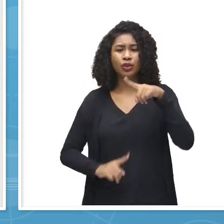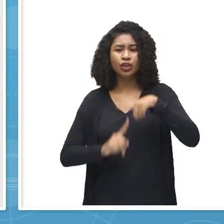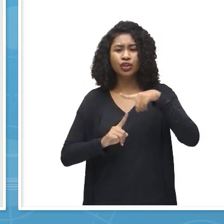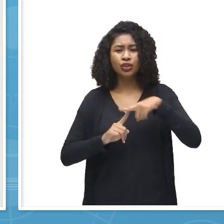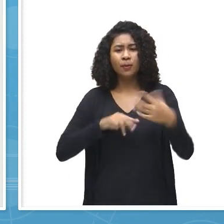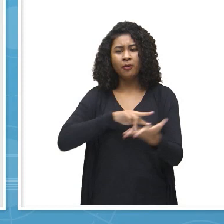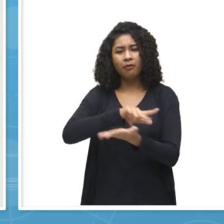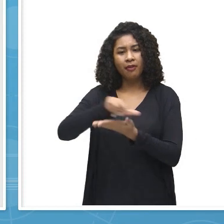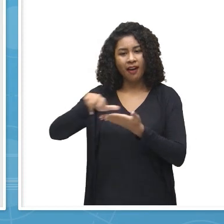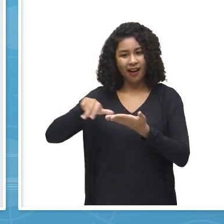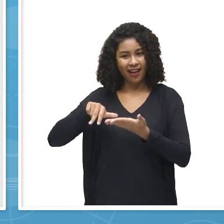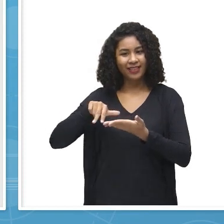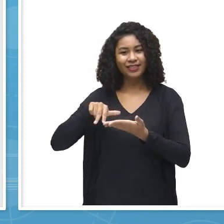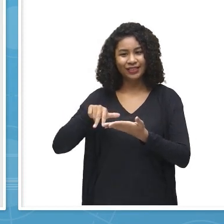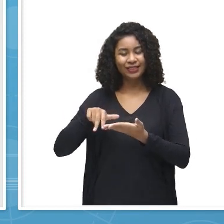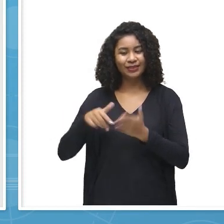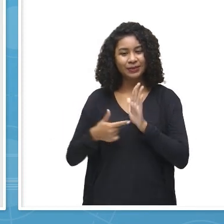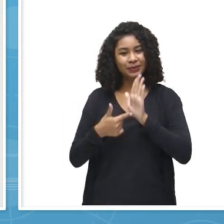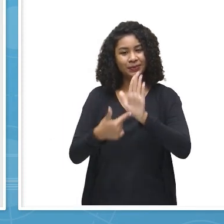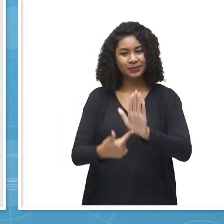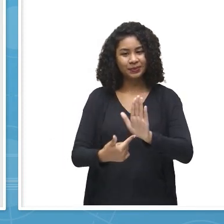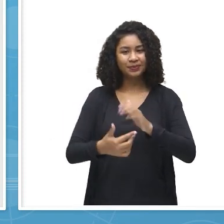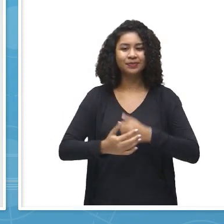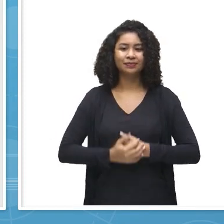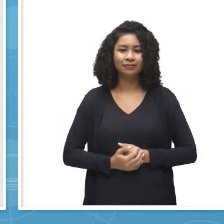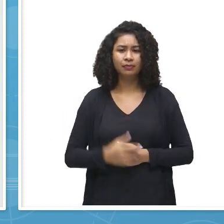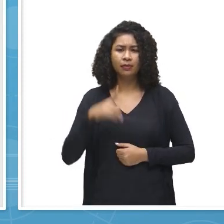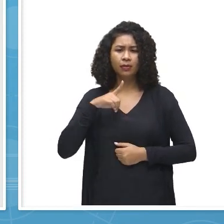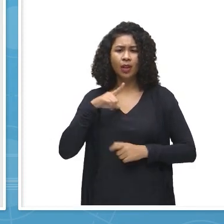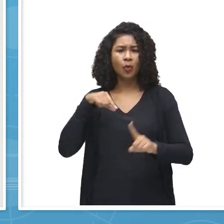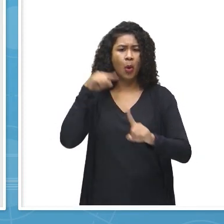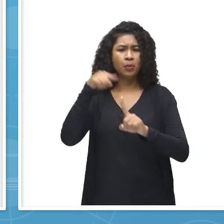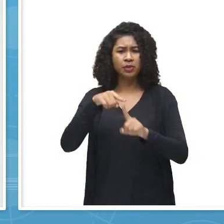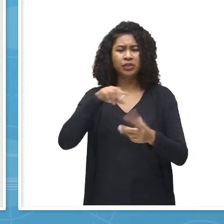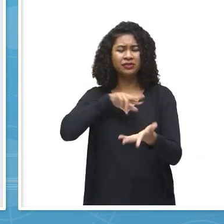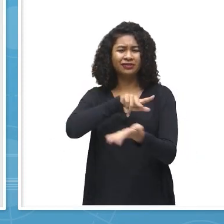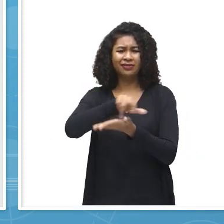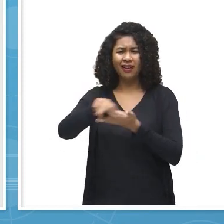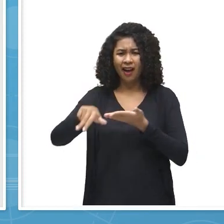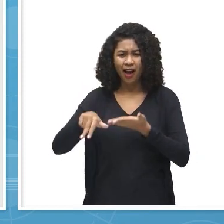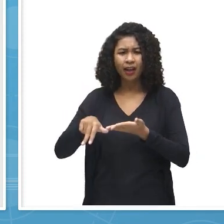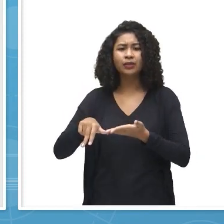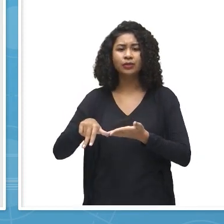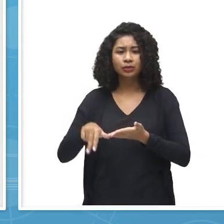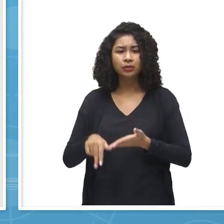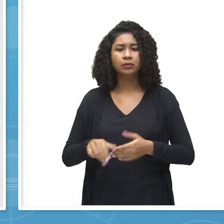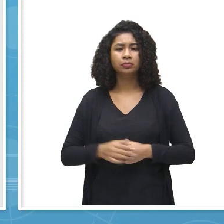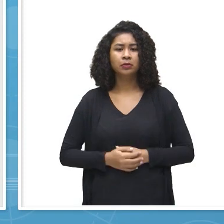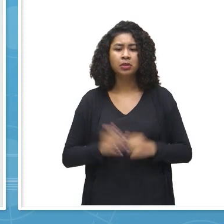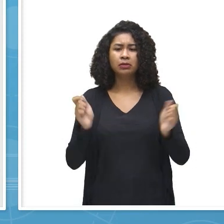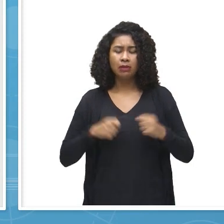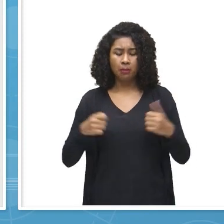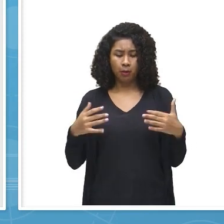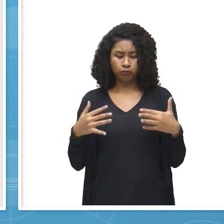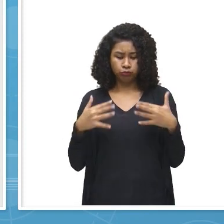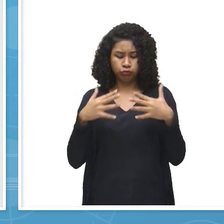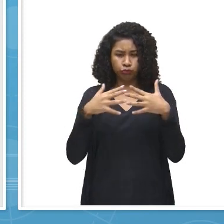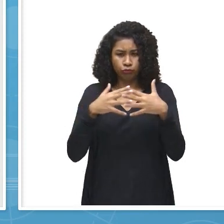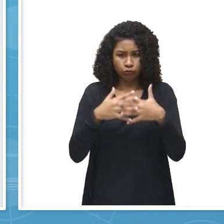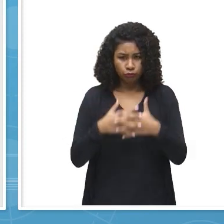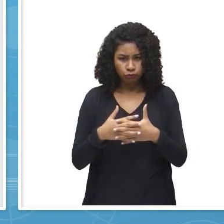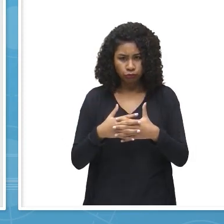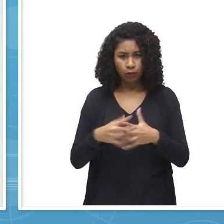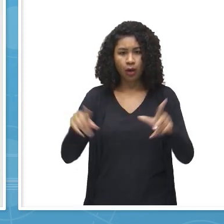tá? Então, eles possuem diversas funções, né? Como preenchimento de espaços no corpo,